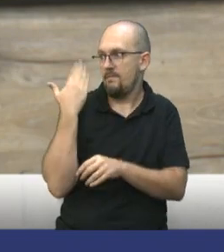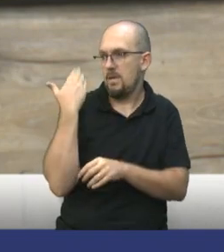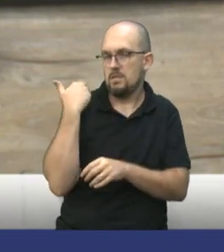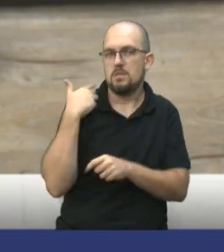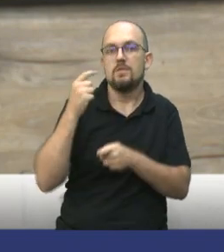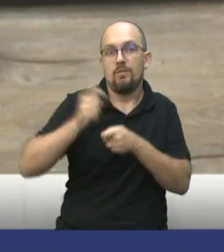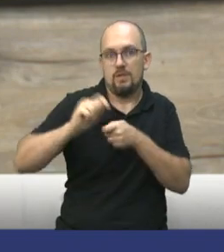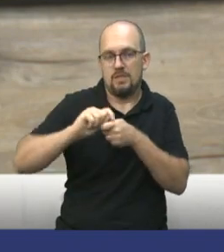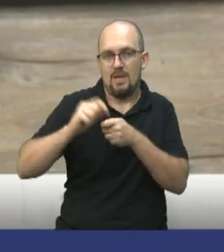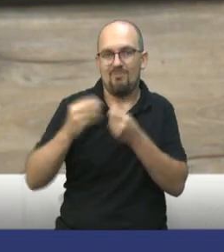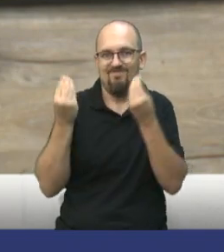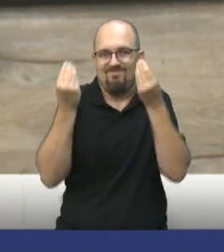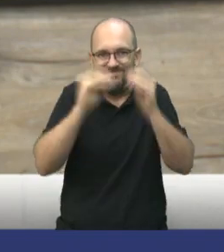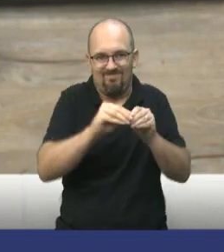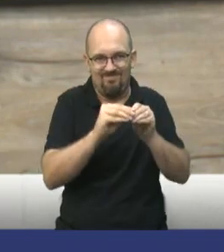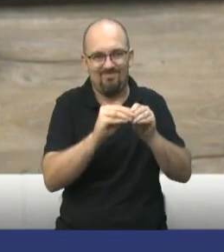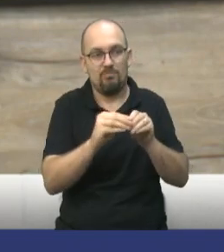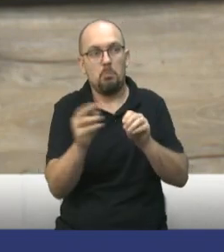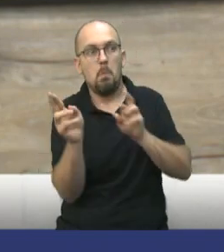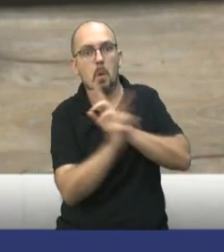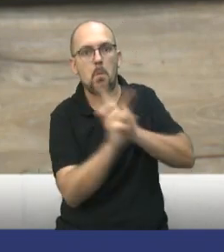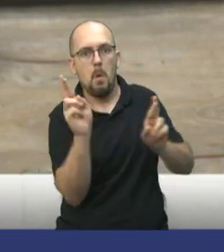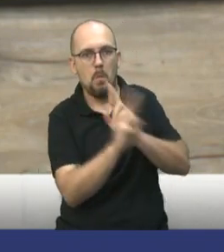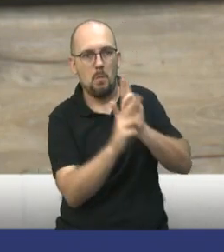isso efetivamente. Na ocasião,